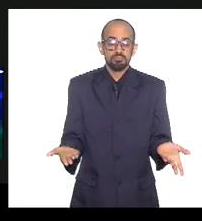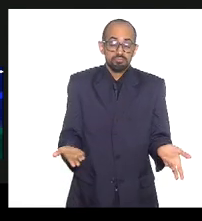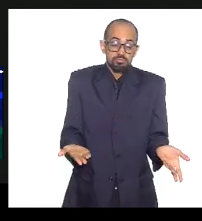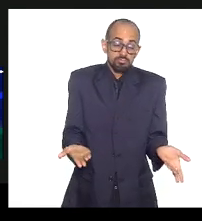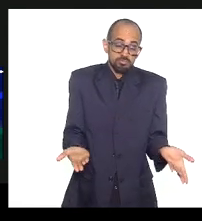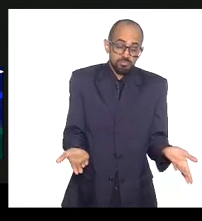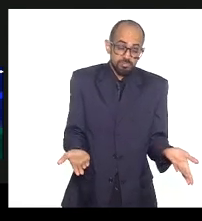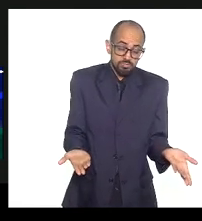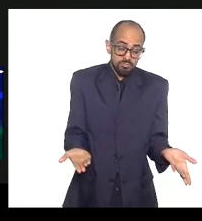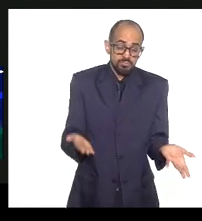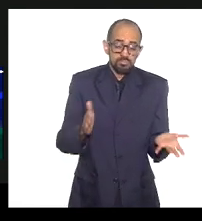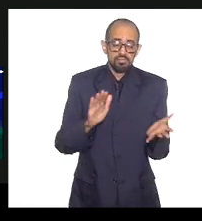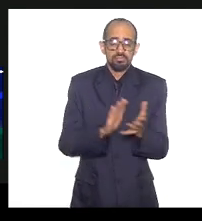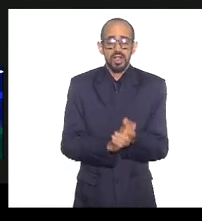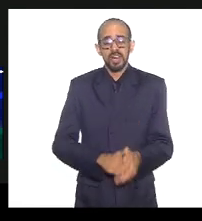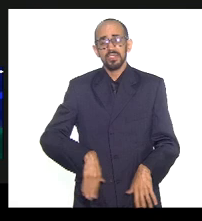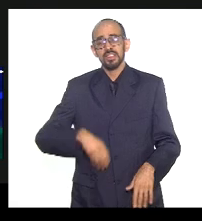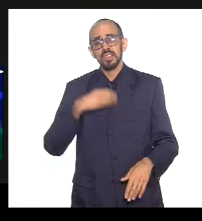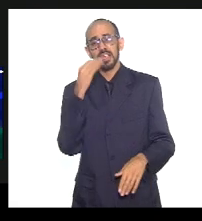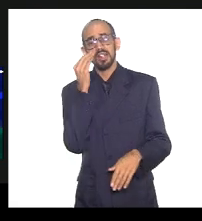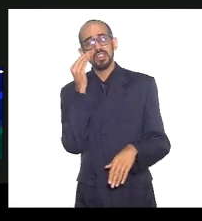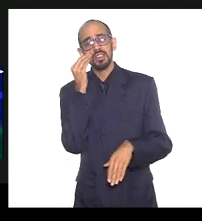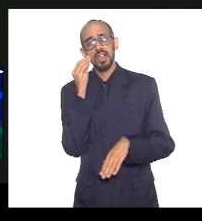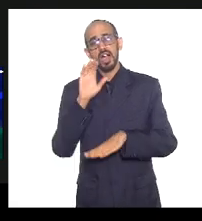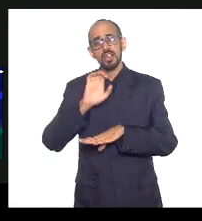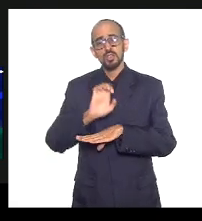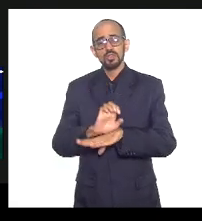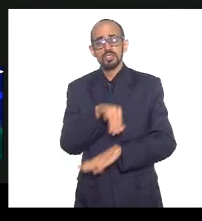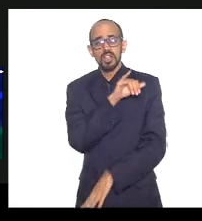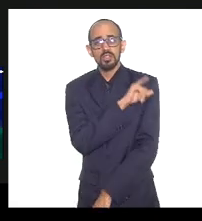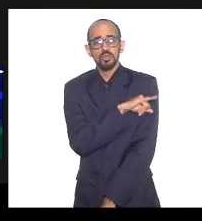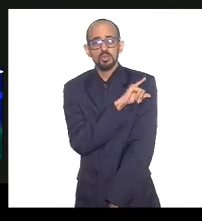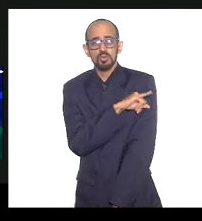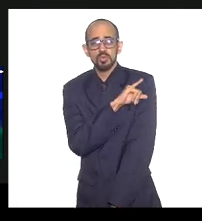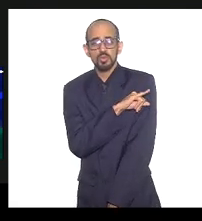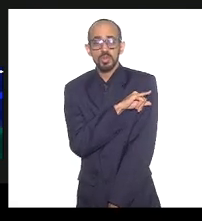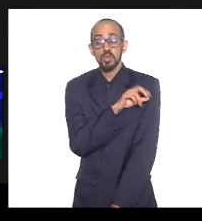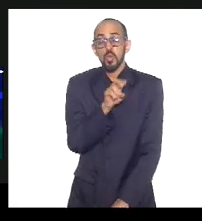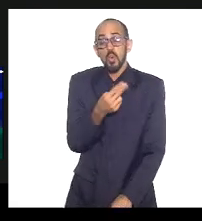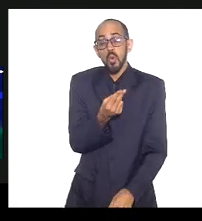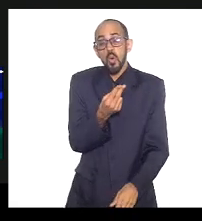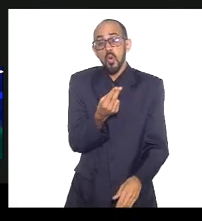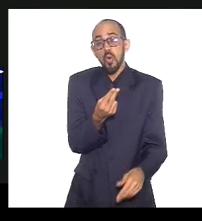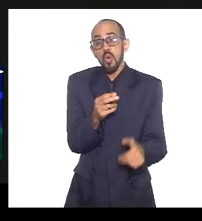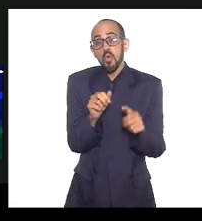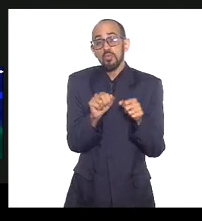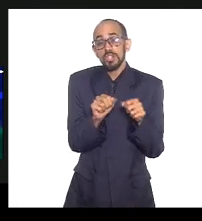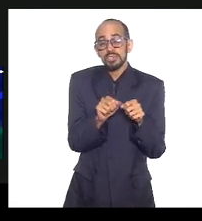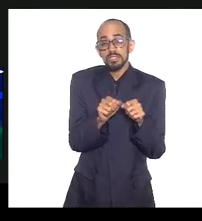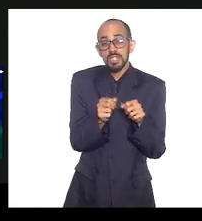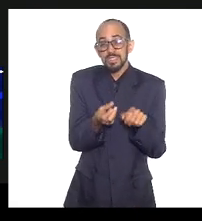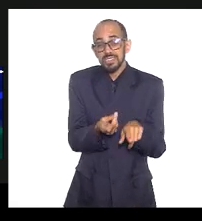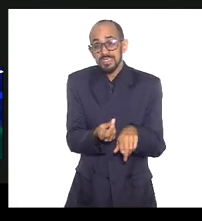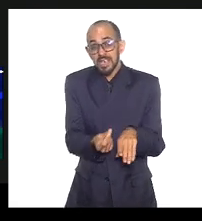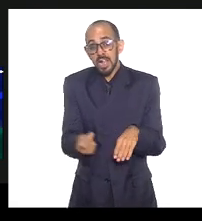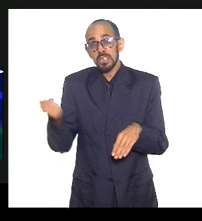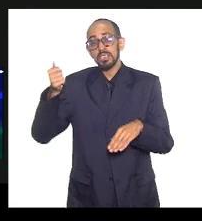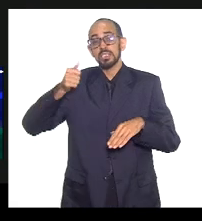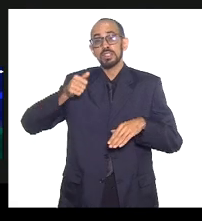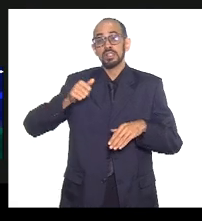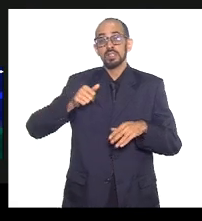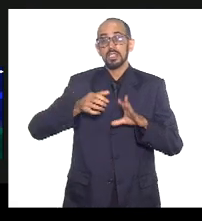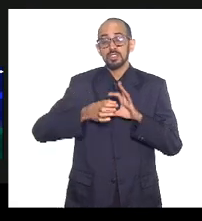tentar colocar o estado do Rio de Janeiro pelo menos sair dessa situação que